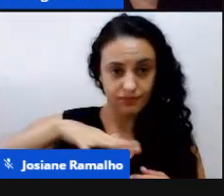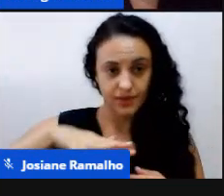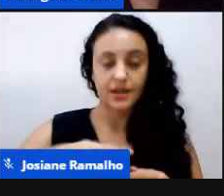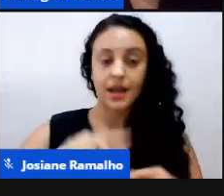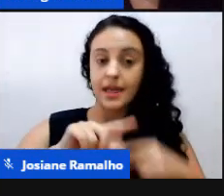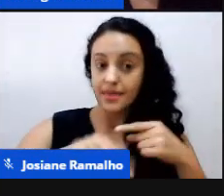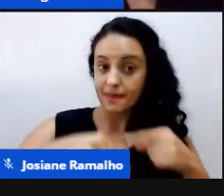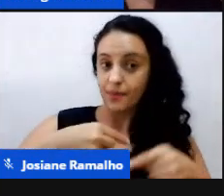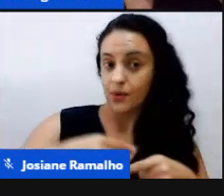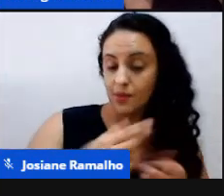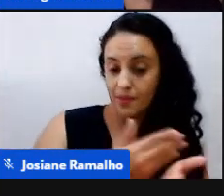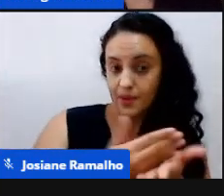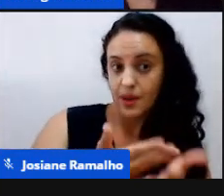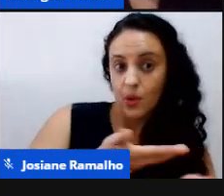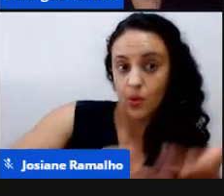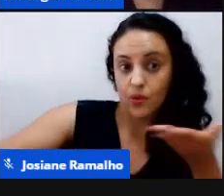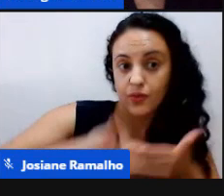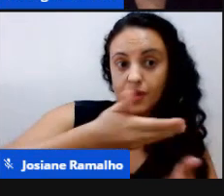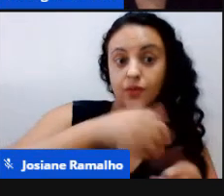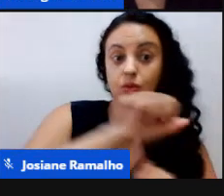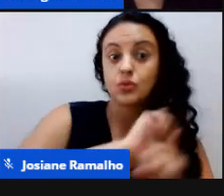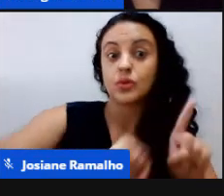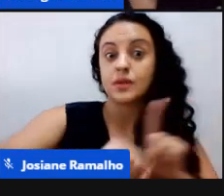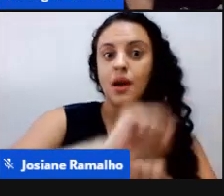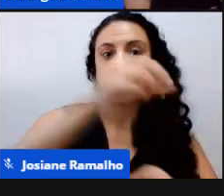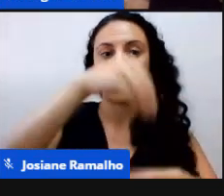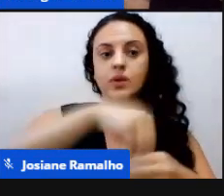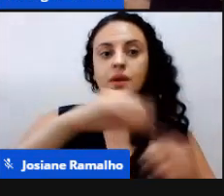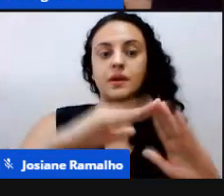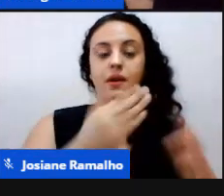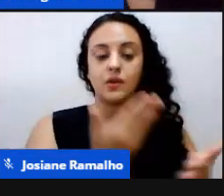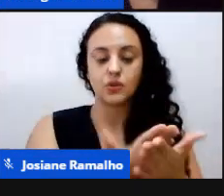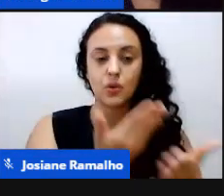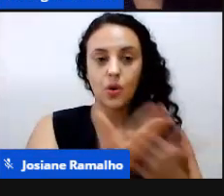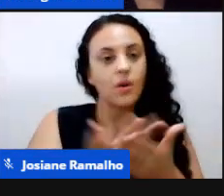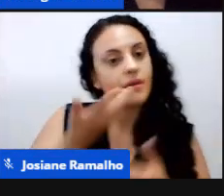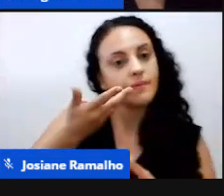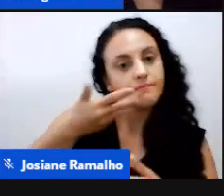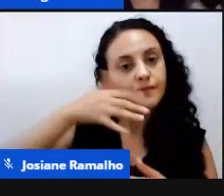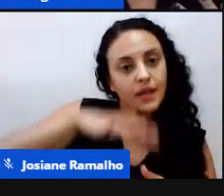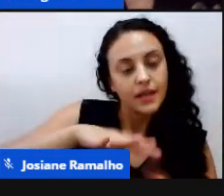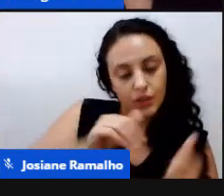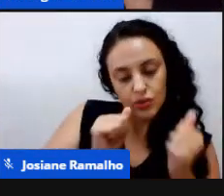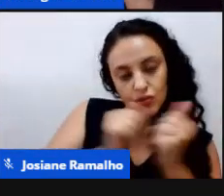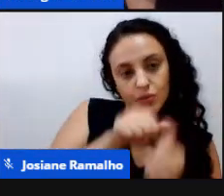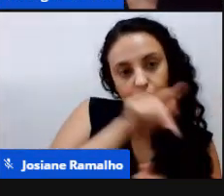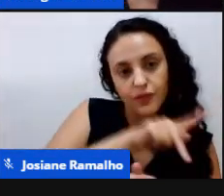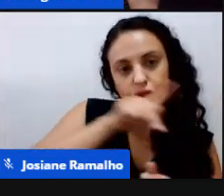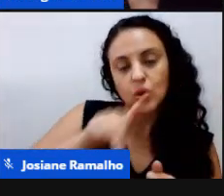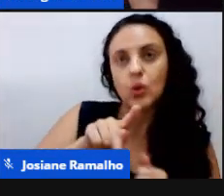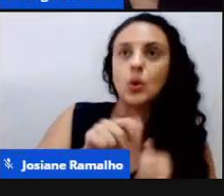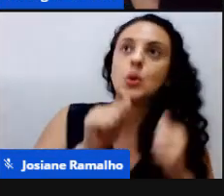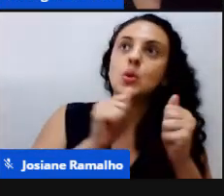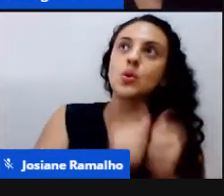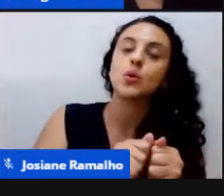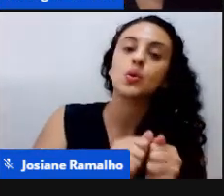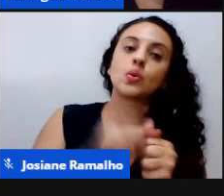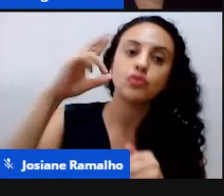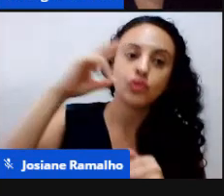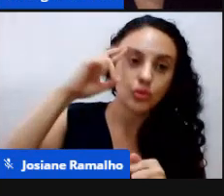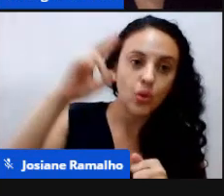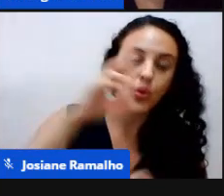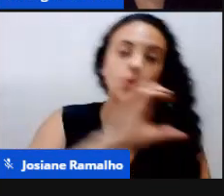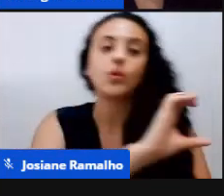social na escola. É eu com o meu professor, é eu com o diretor, é eu com o coordenador, com a equipe